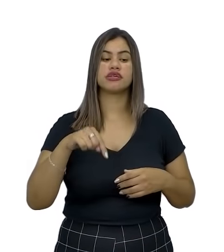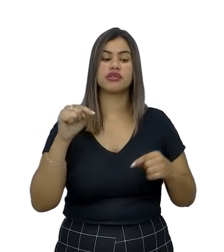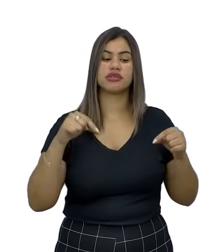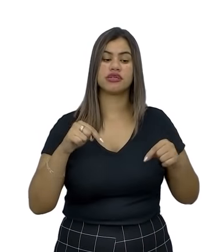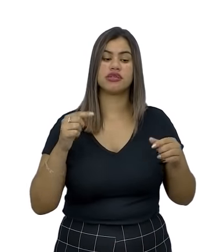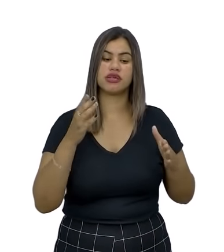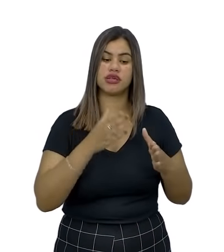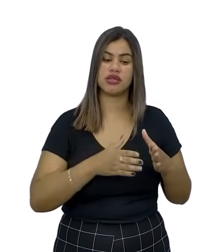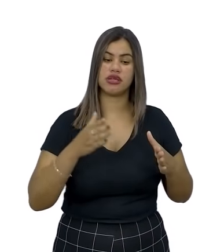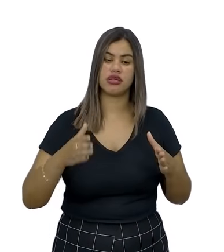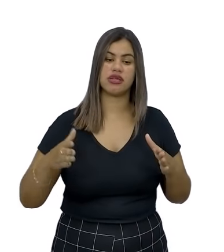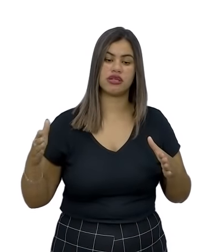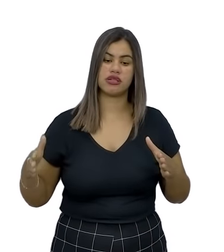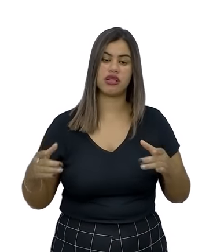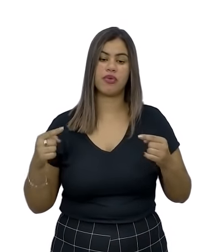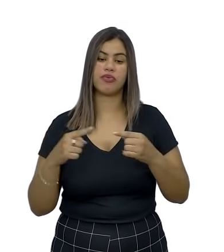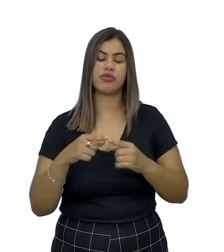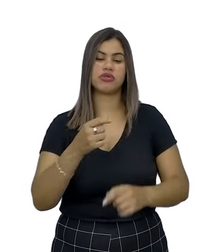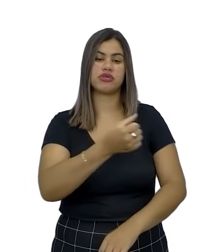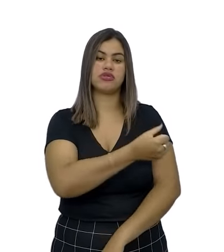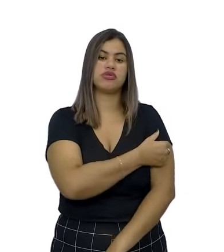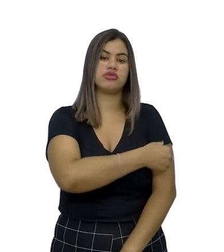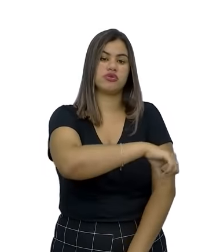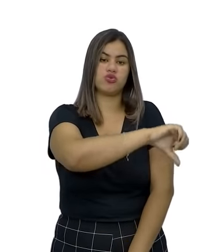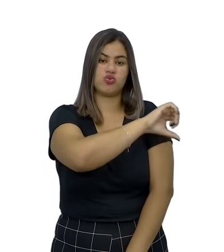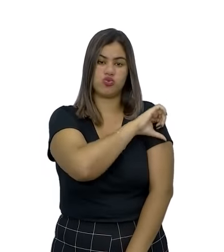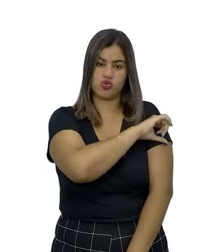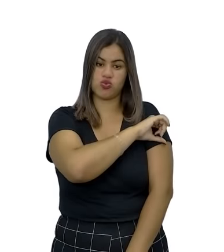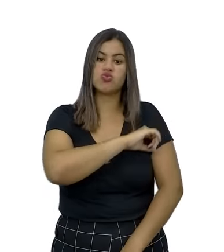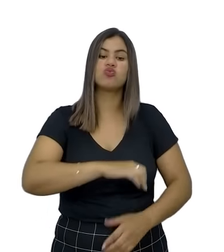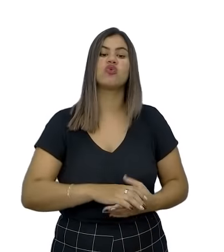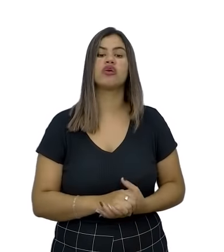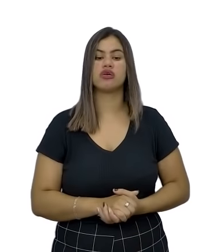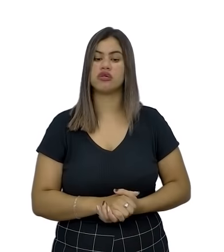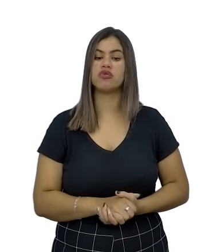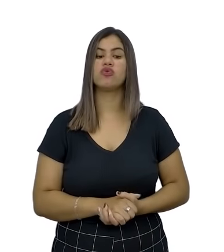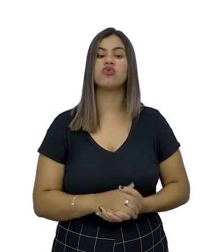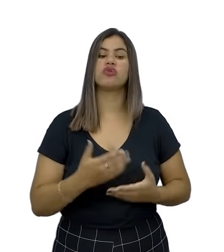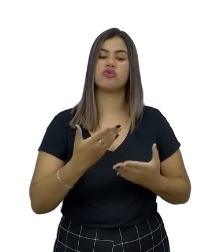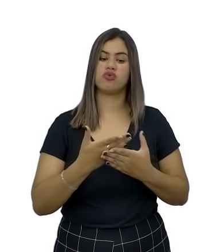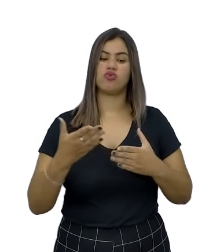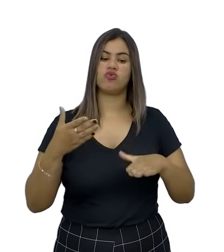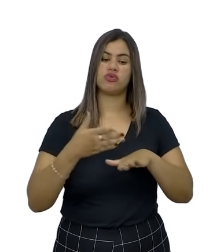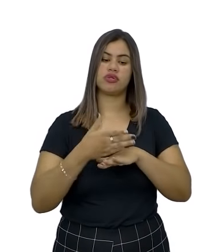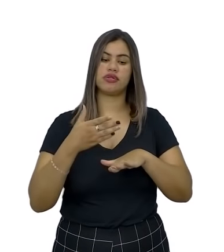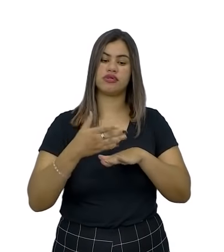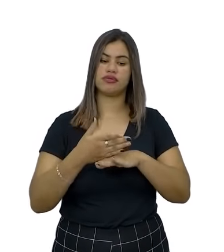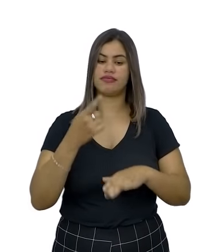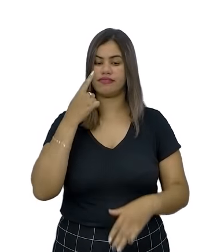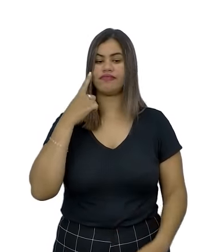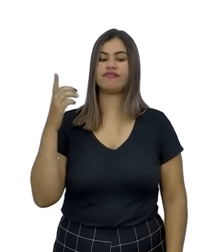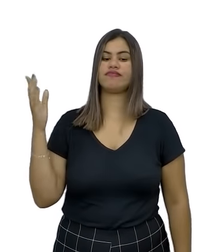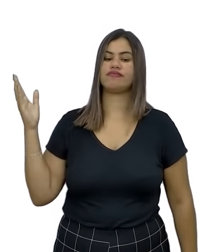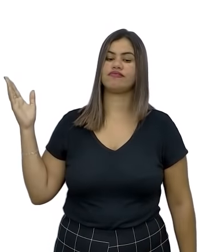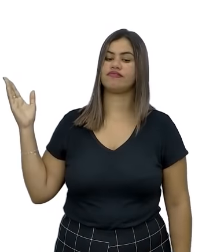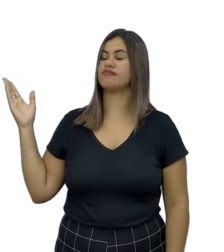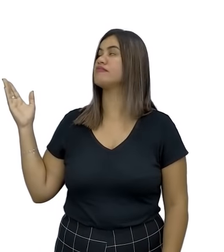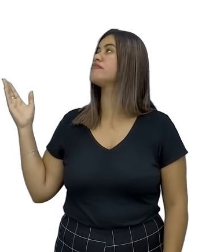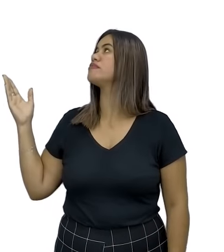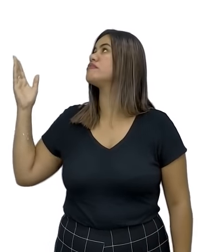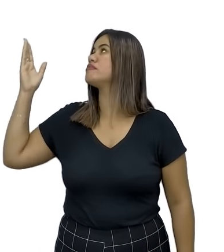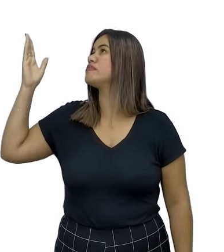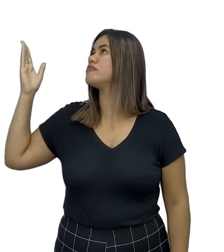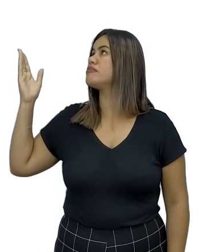os professores de sexto ao nono ano, tá? Então, aqui vocês podem acessar o material. Caso vocês também tenham um